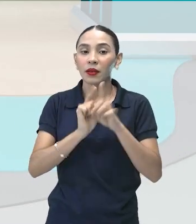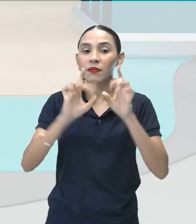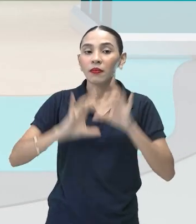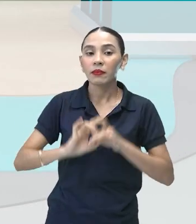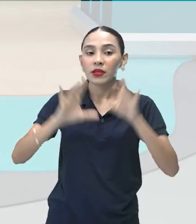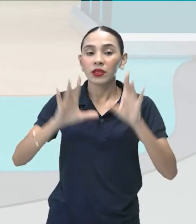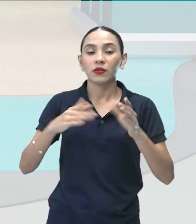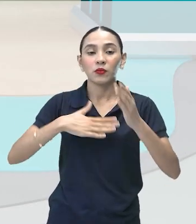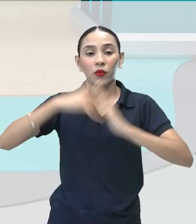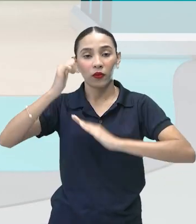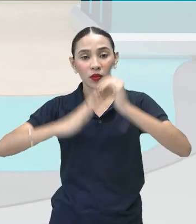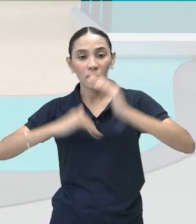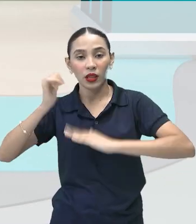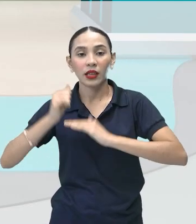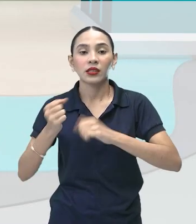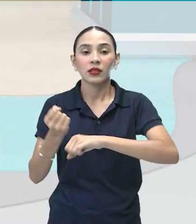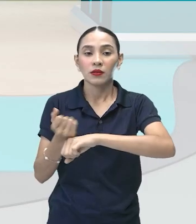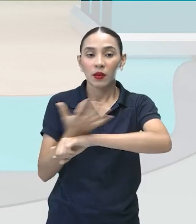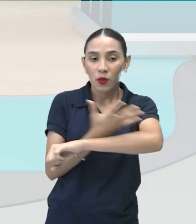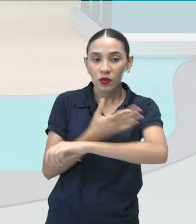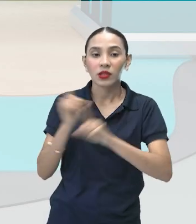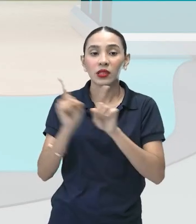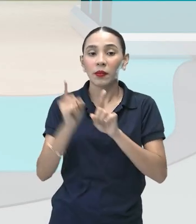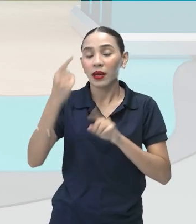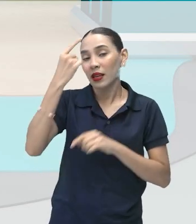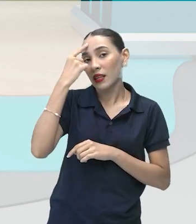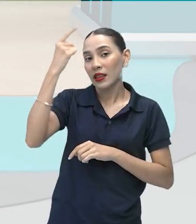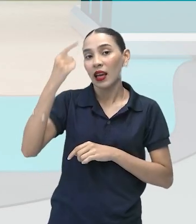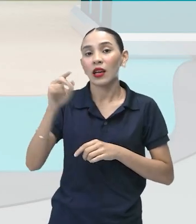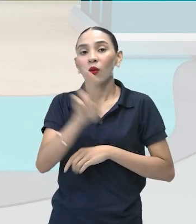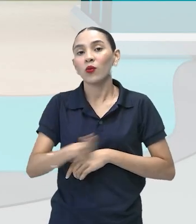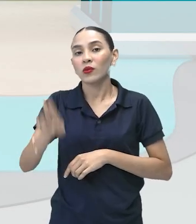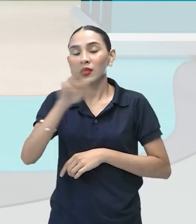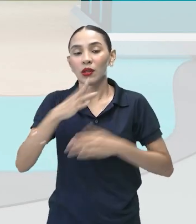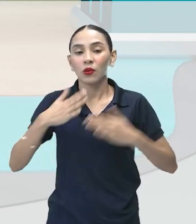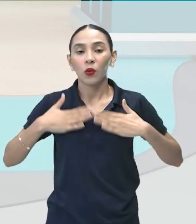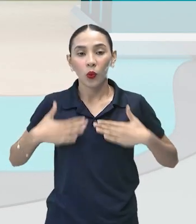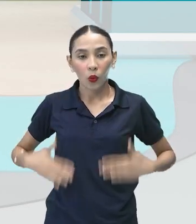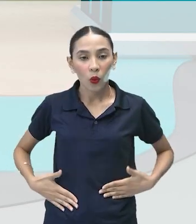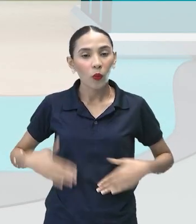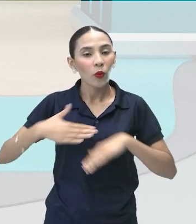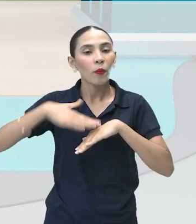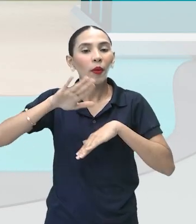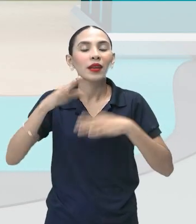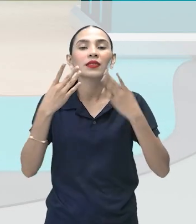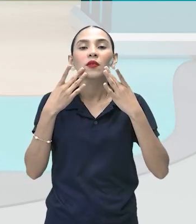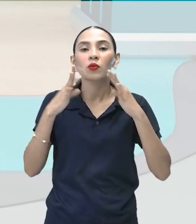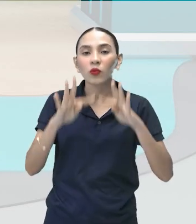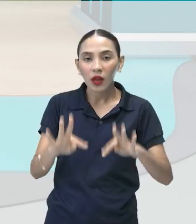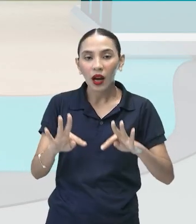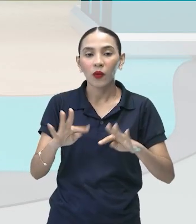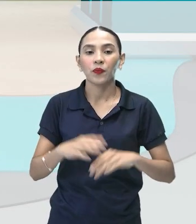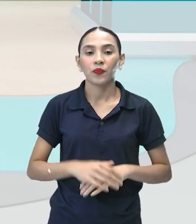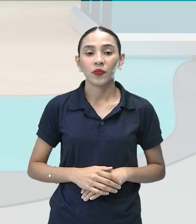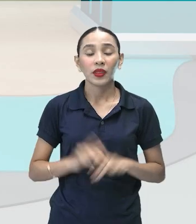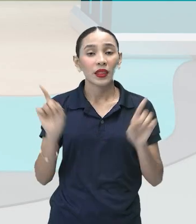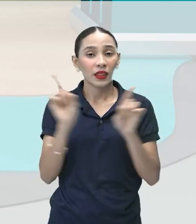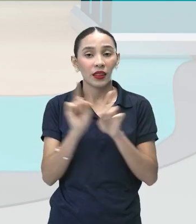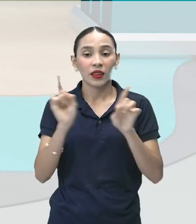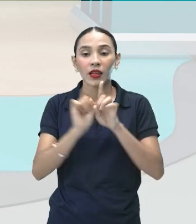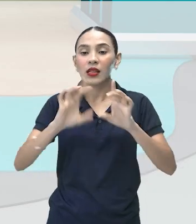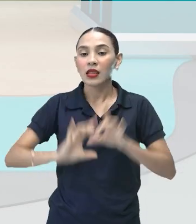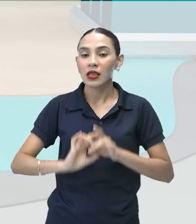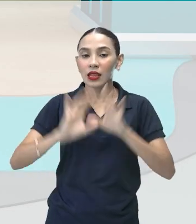permitindo que os bailarinos explorem emoções, ideias com o corpo de forma mais natural e